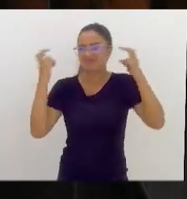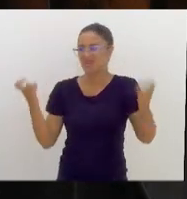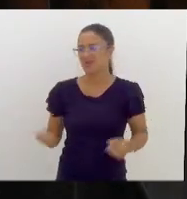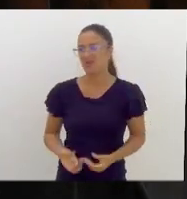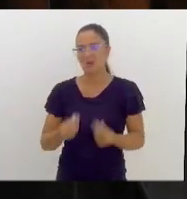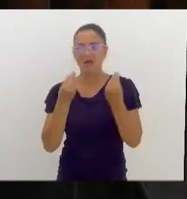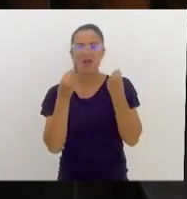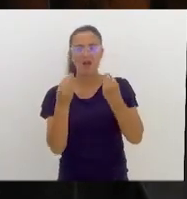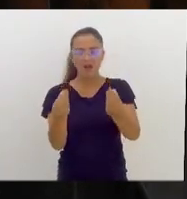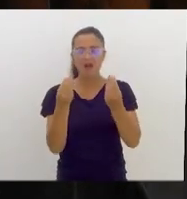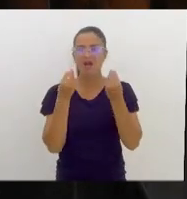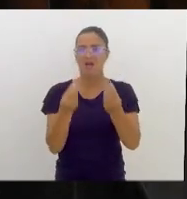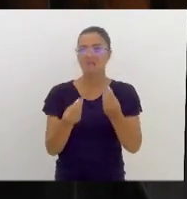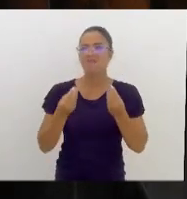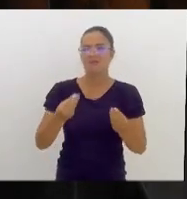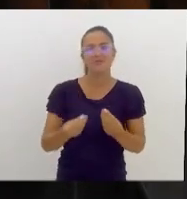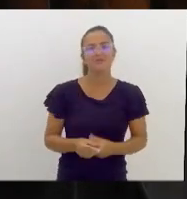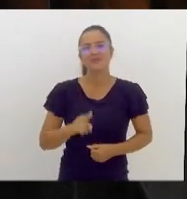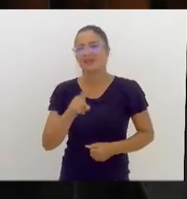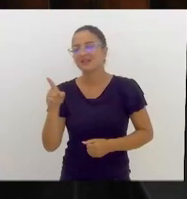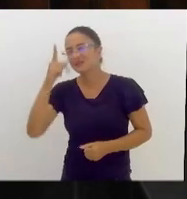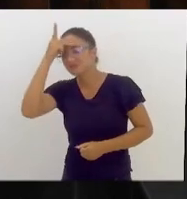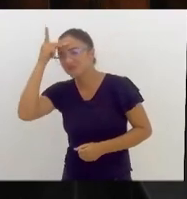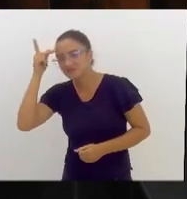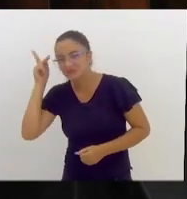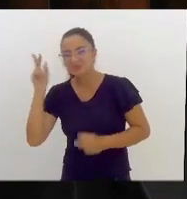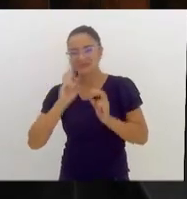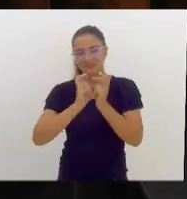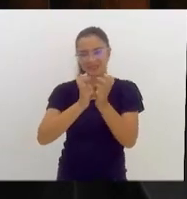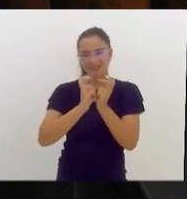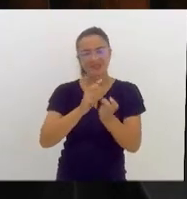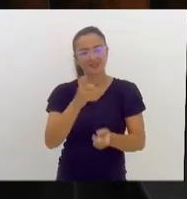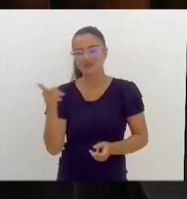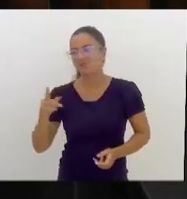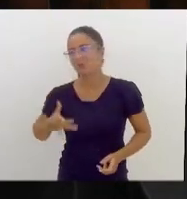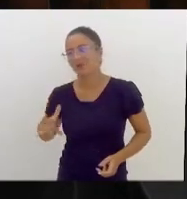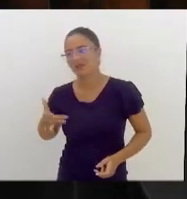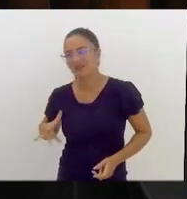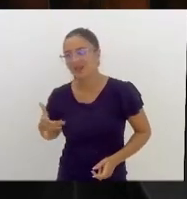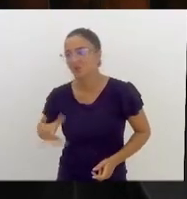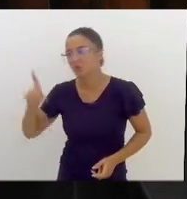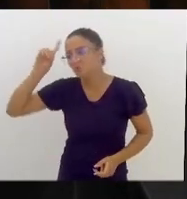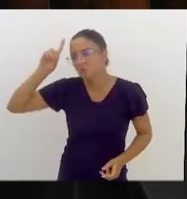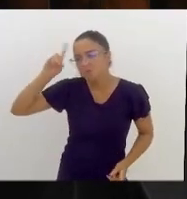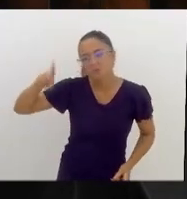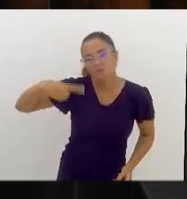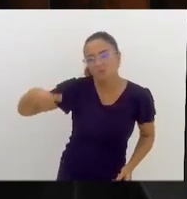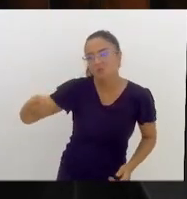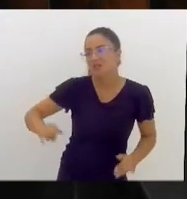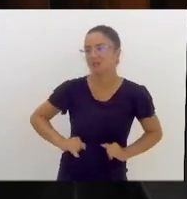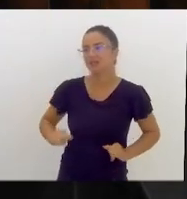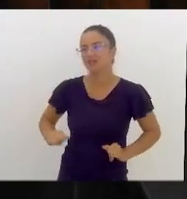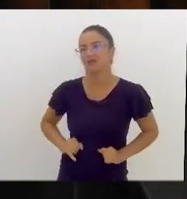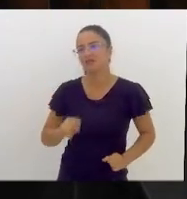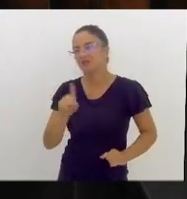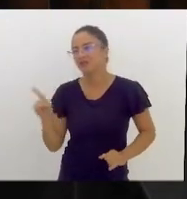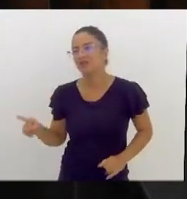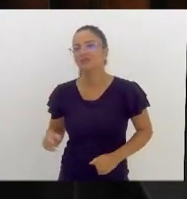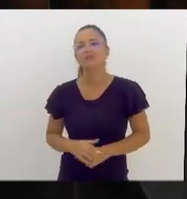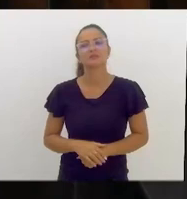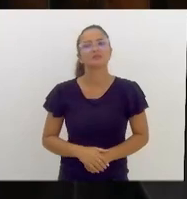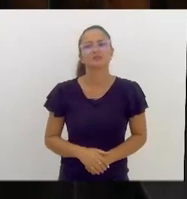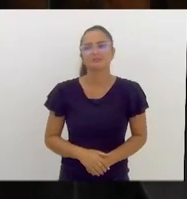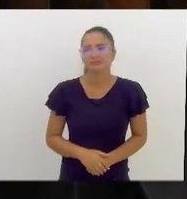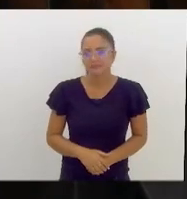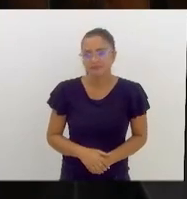e é um assinte a forma como os usuários e usuários de trens do Rio de Janeiro são tratados diariamente, tia Ju. Olha, pode